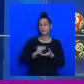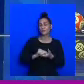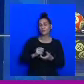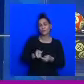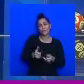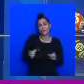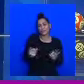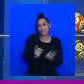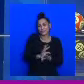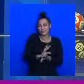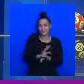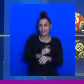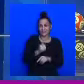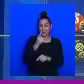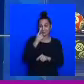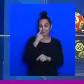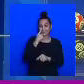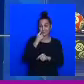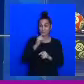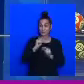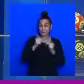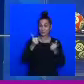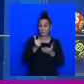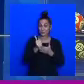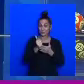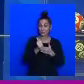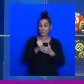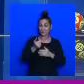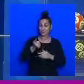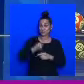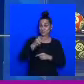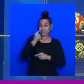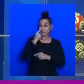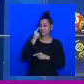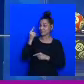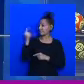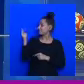Falta pouco. Sua sorte pode vir com este número.